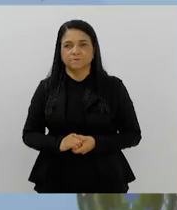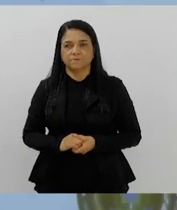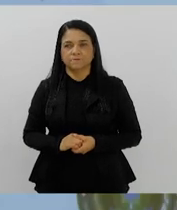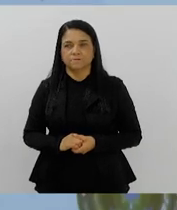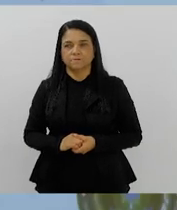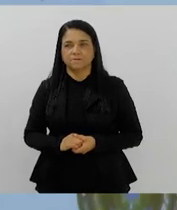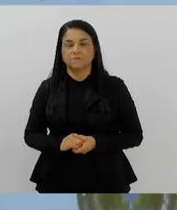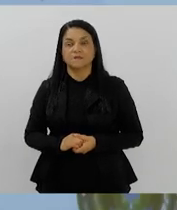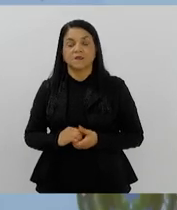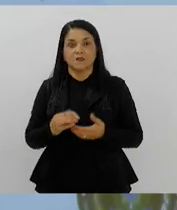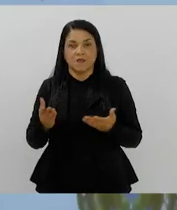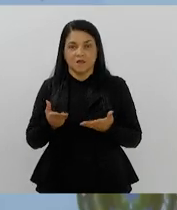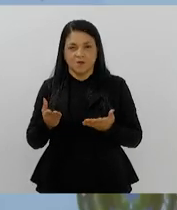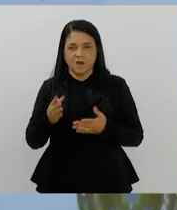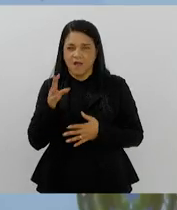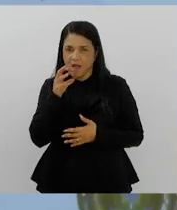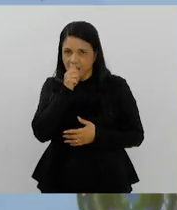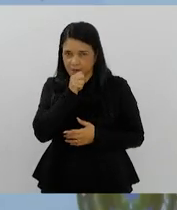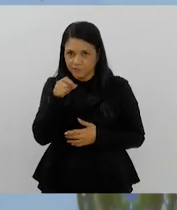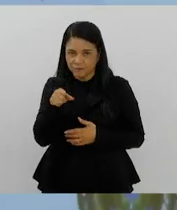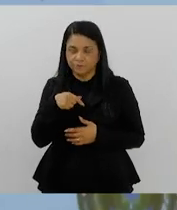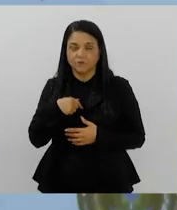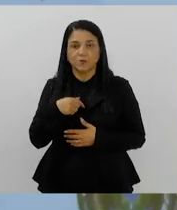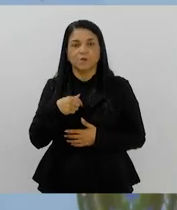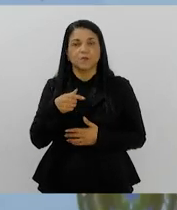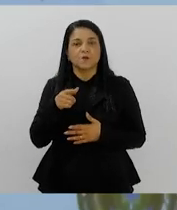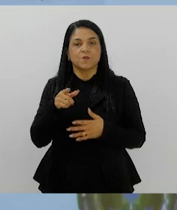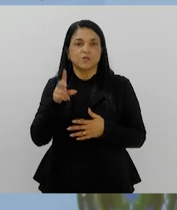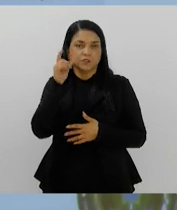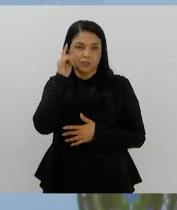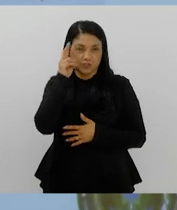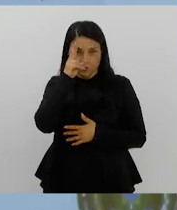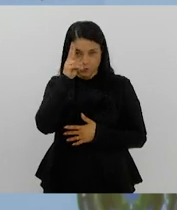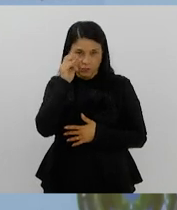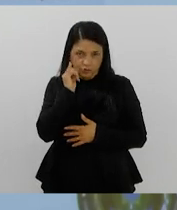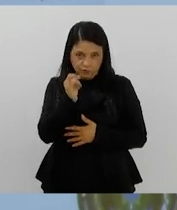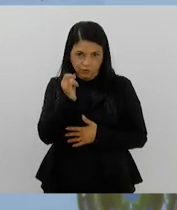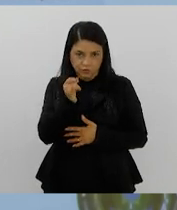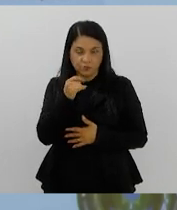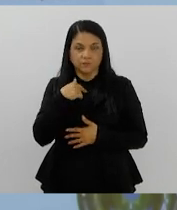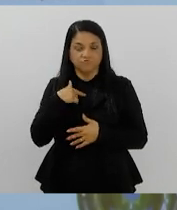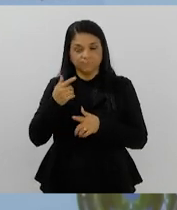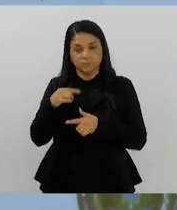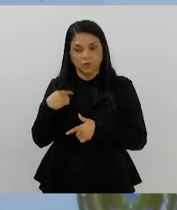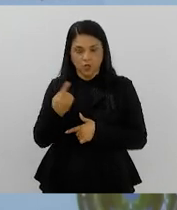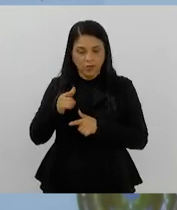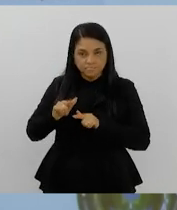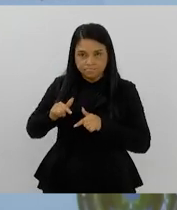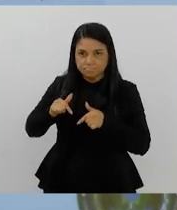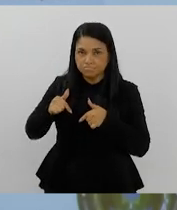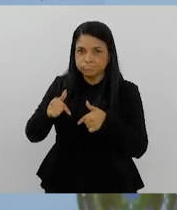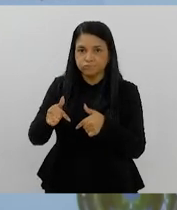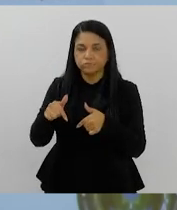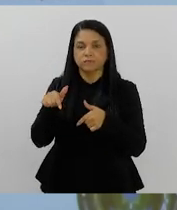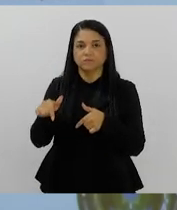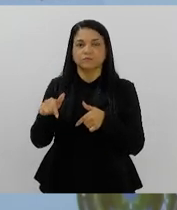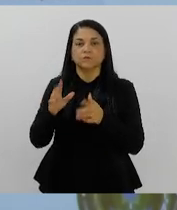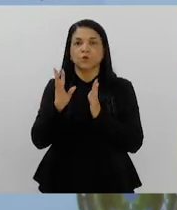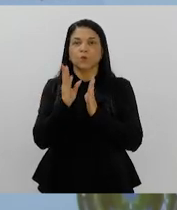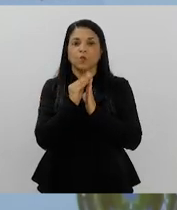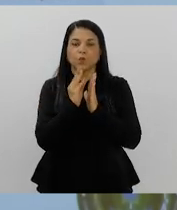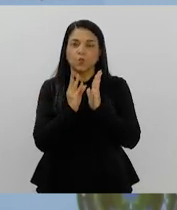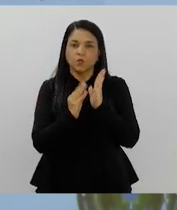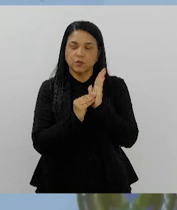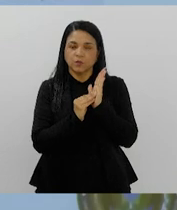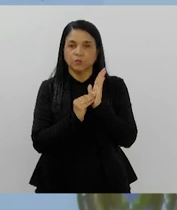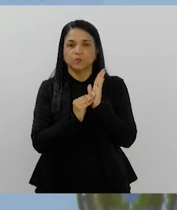Eu trago agora rapidamente um caso em que a gente foi efetivo em relação a um conteúdo que chegou